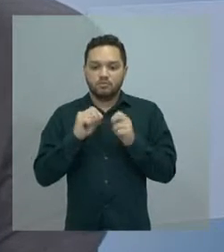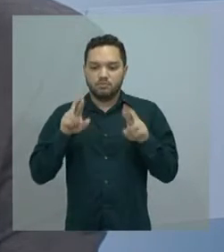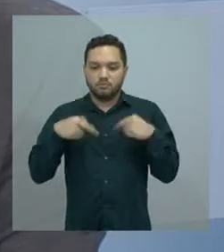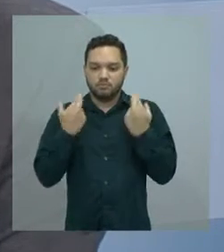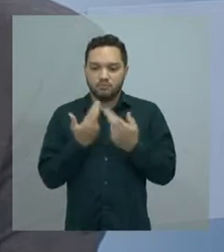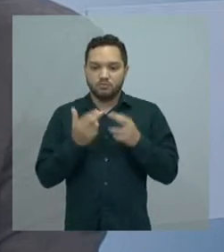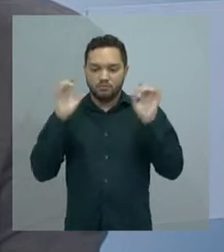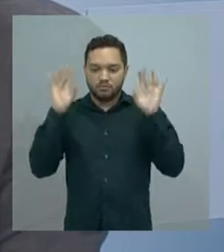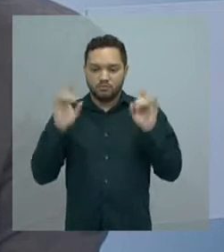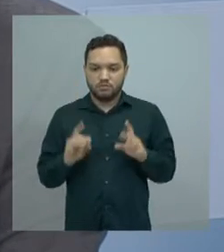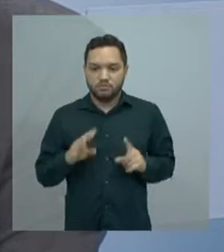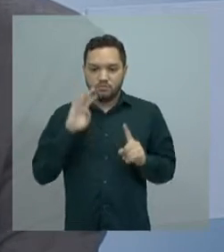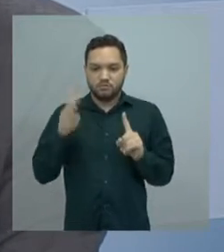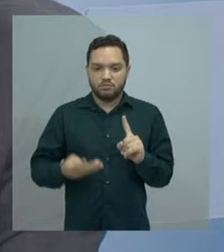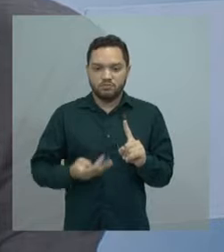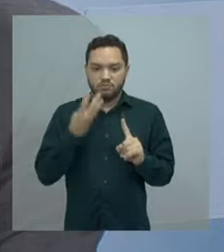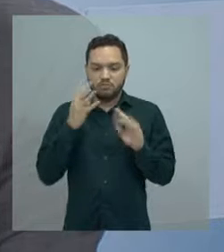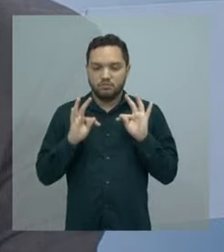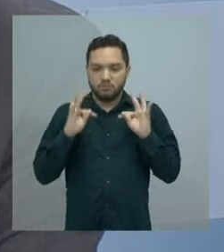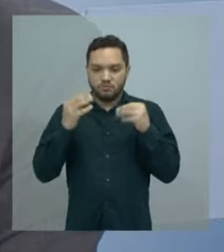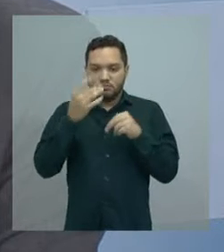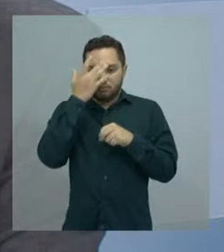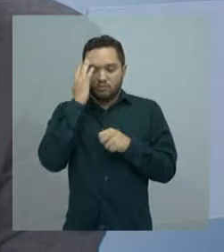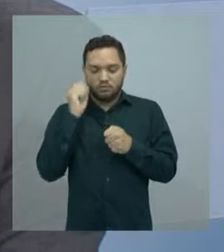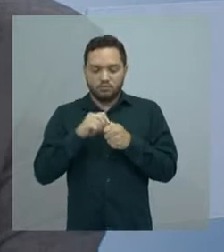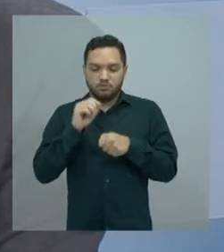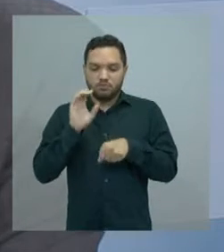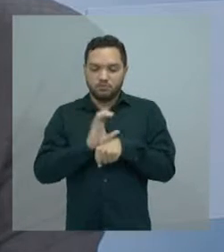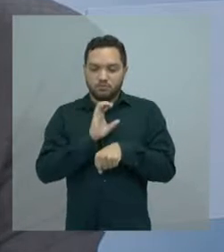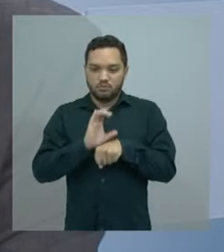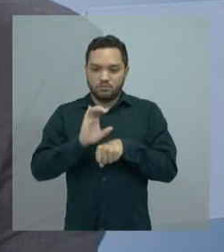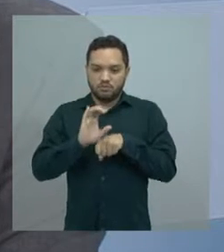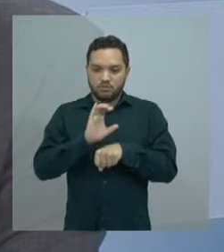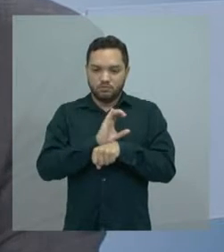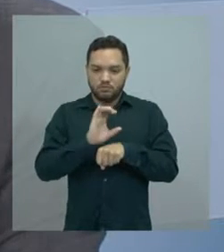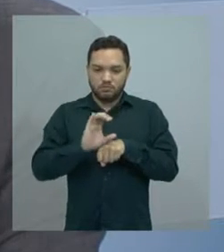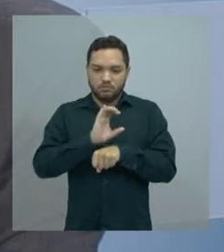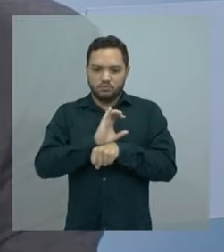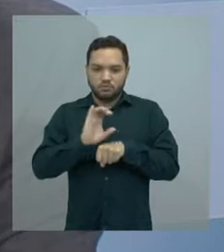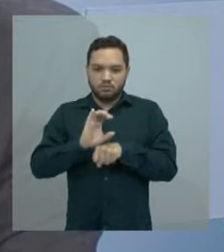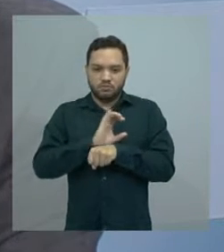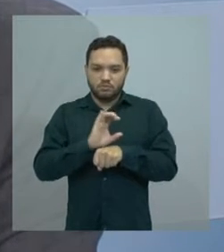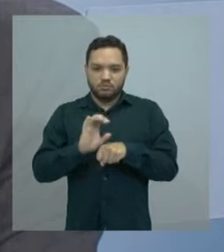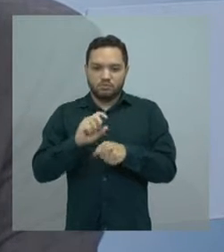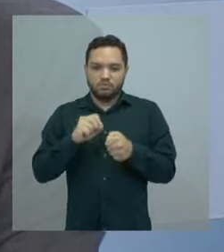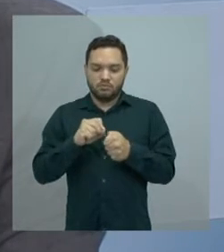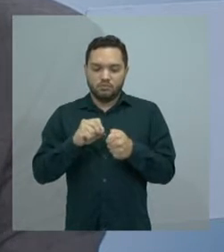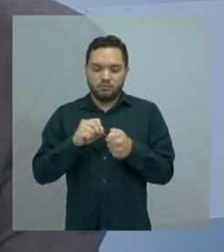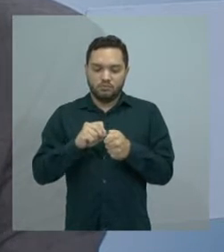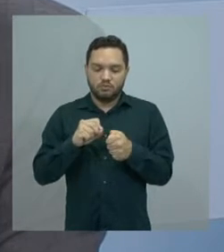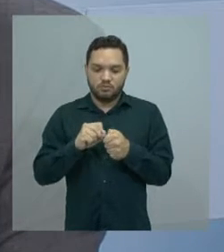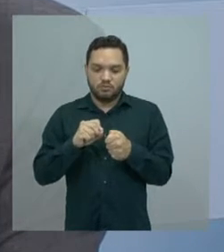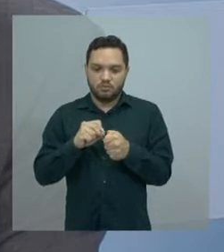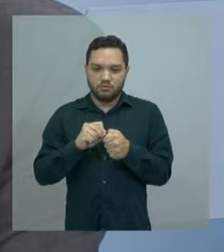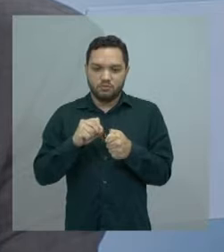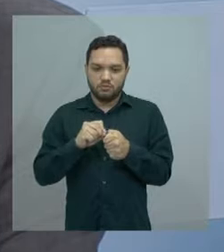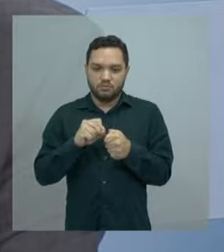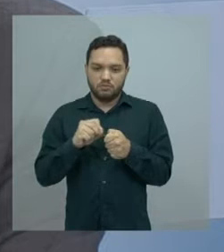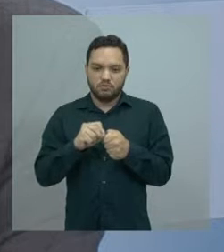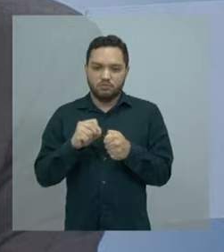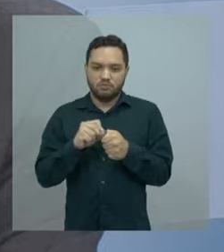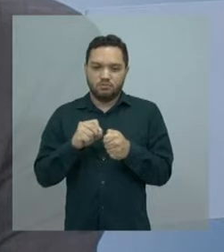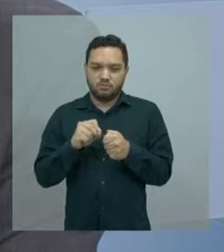solene em homenagem a todos os constituintes que participaram daquele importante momento